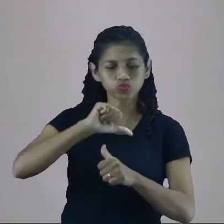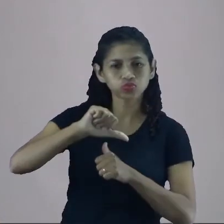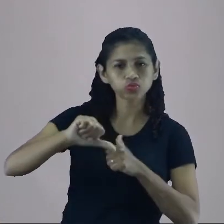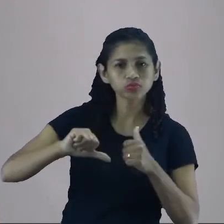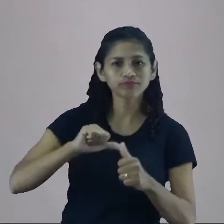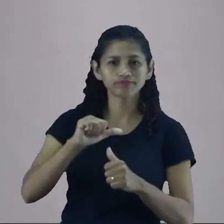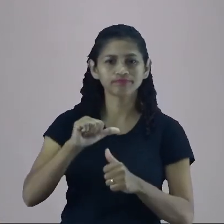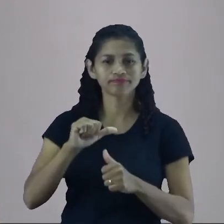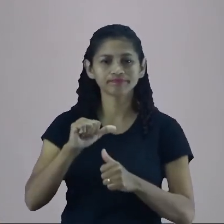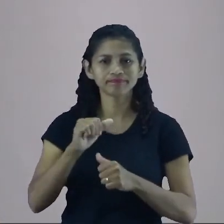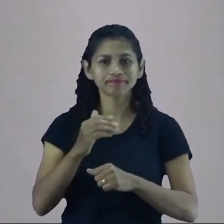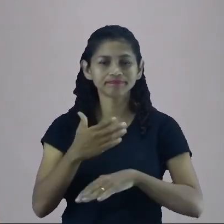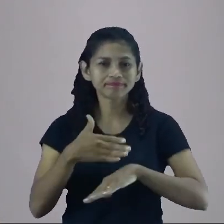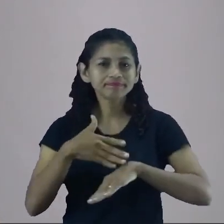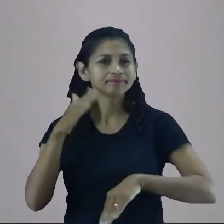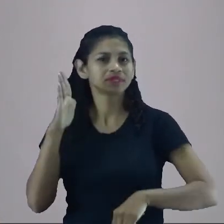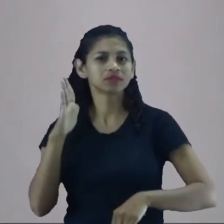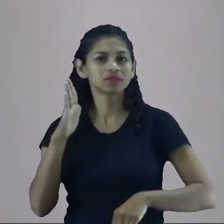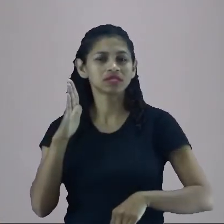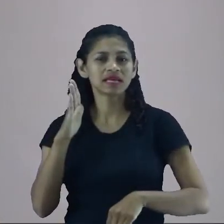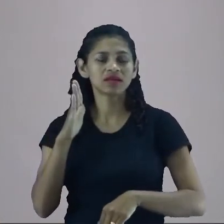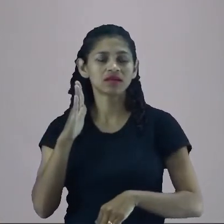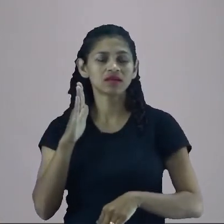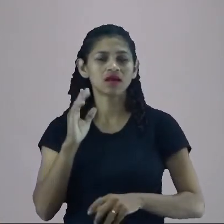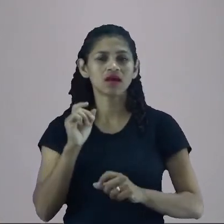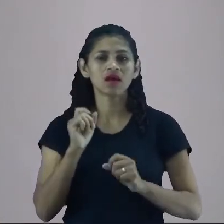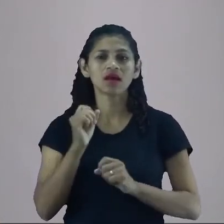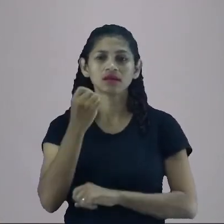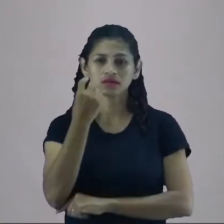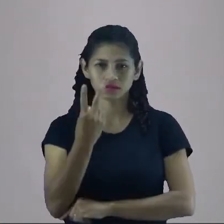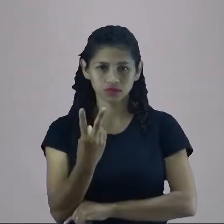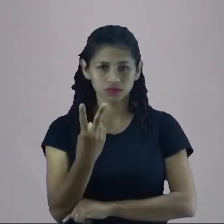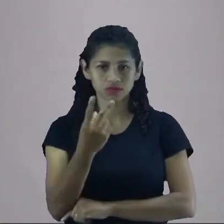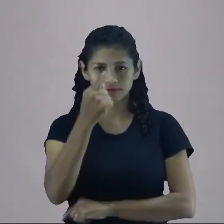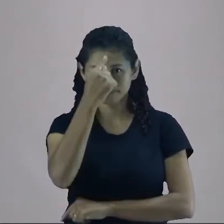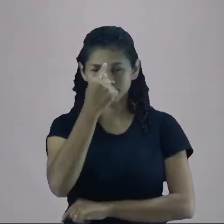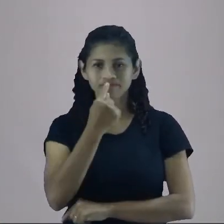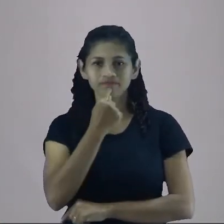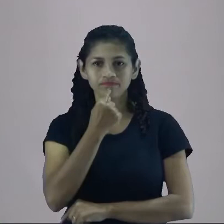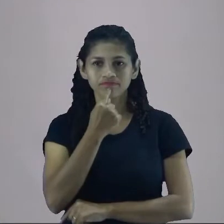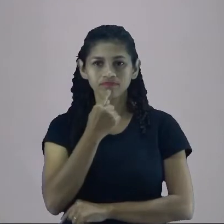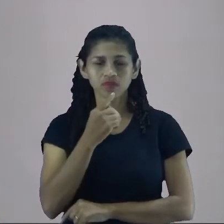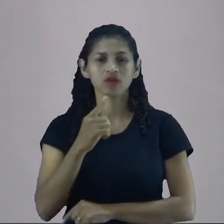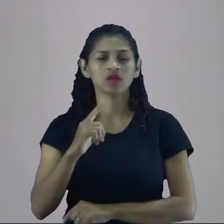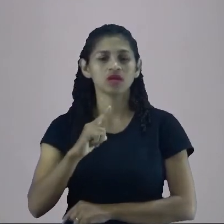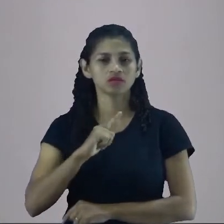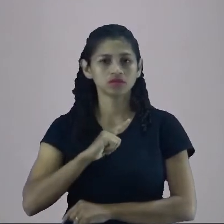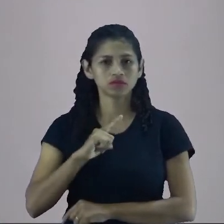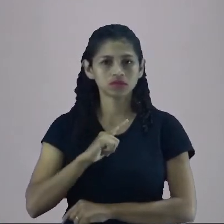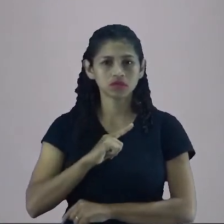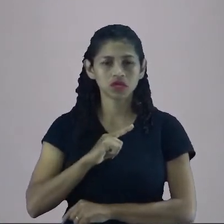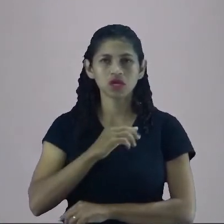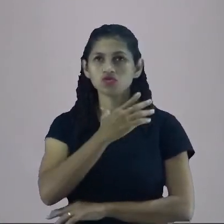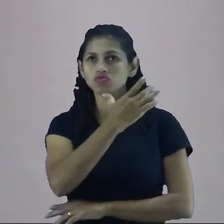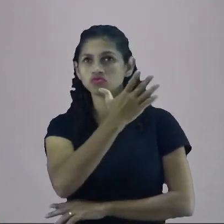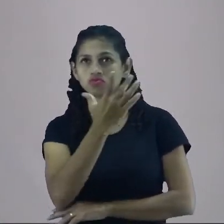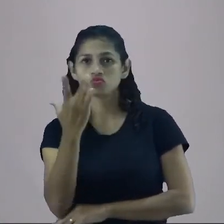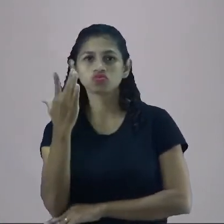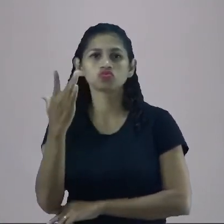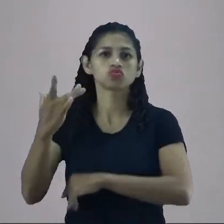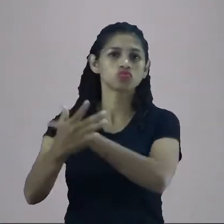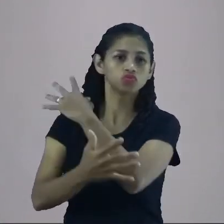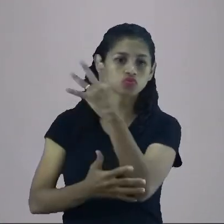número 2, certo? Porque temos sim elementos da natureza, mas temos menos que nas